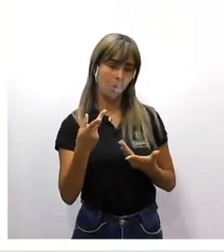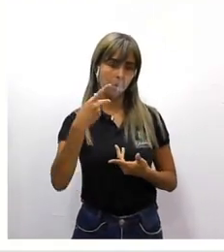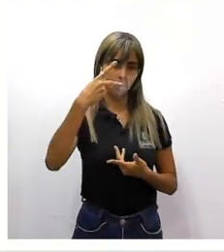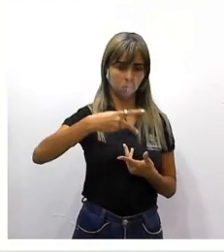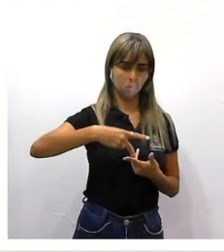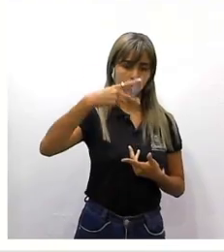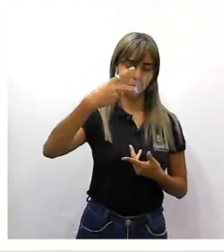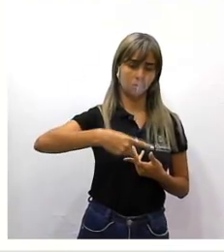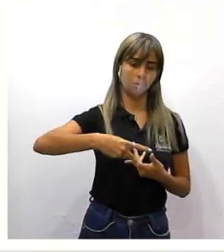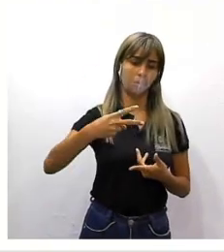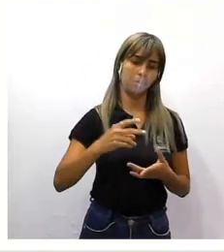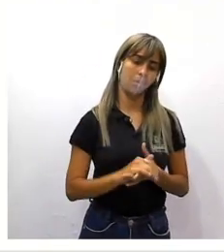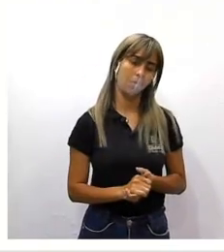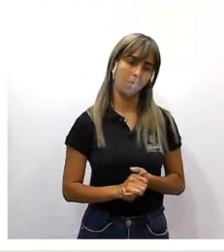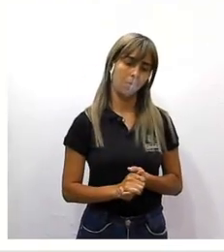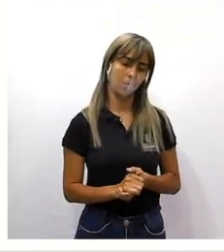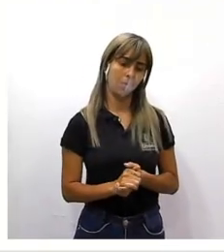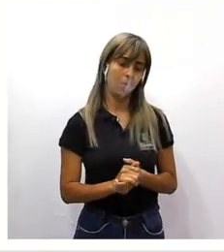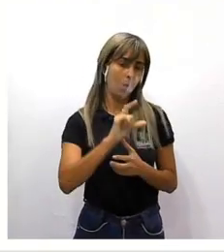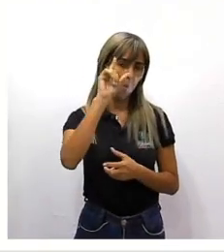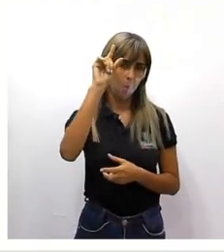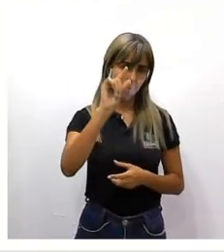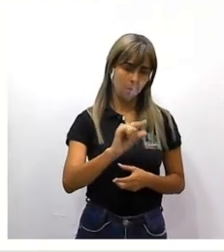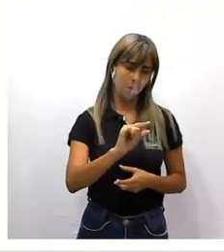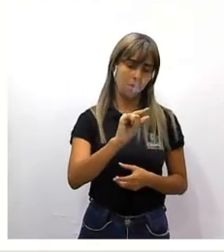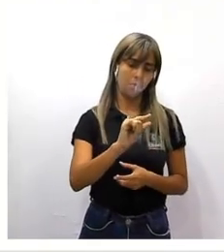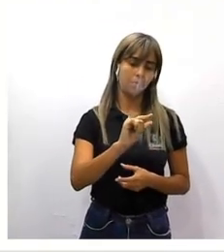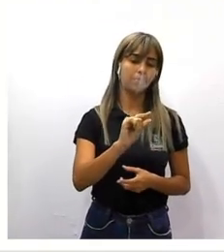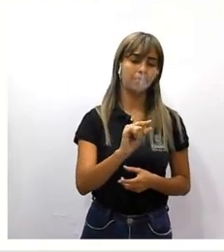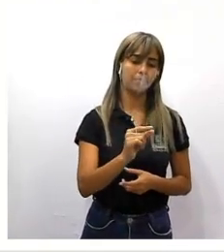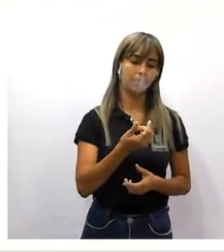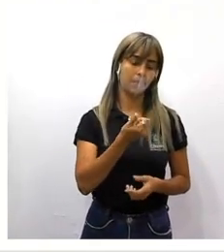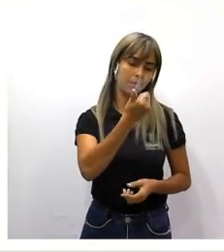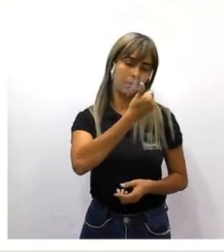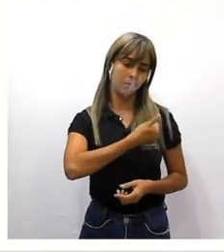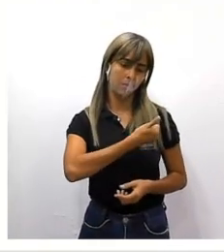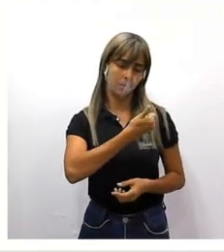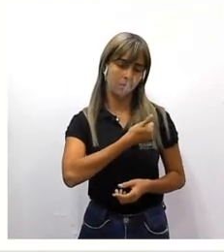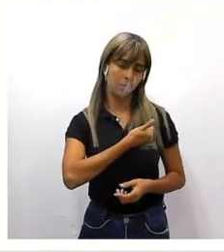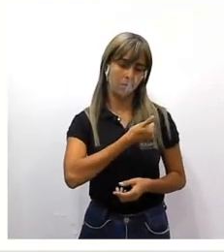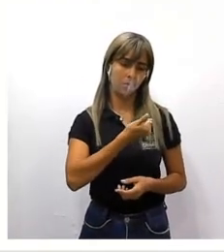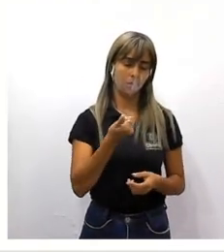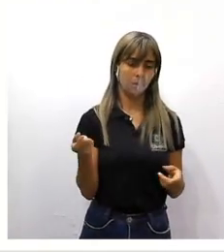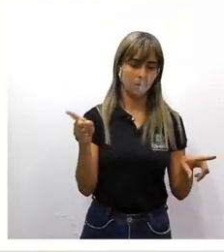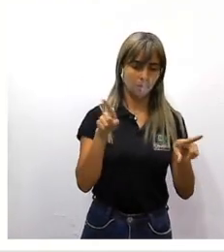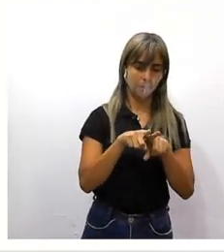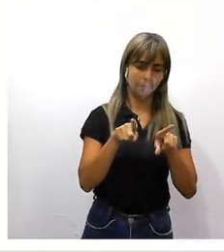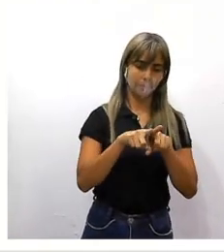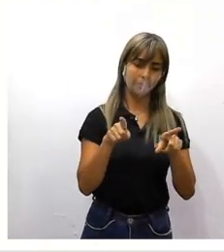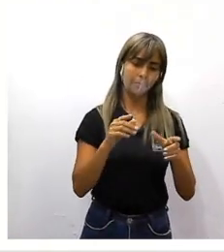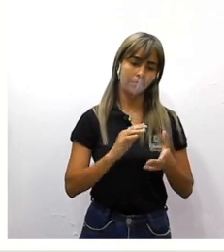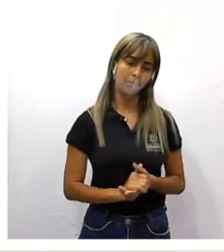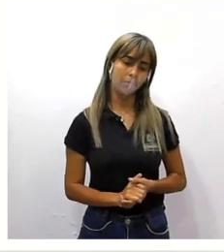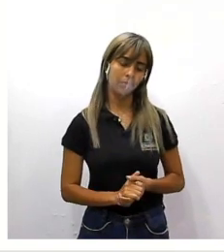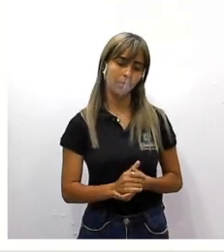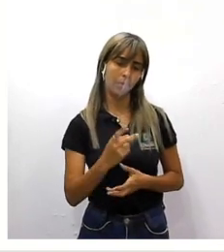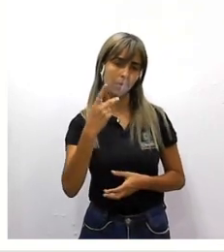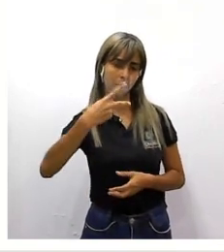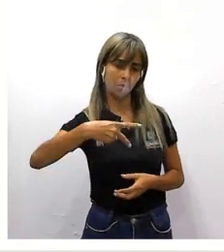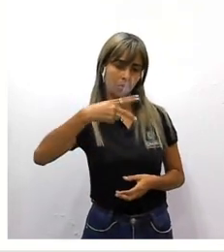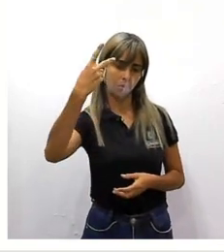dois tem o mesmo múltiplo? Assim, o menor múltiplo comum. A gente vê que vai ser quanto? Ó? Dos dois,